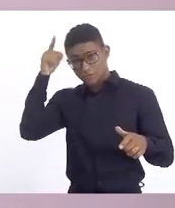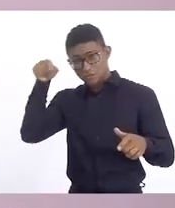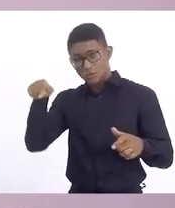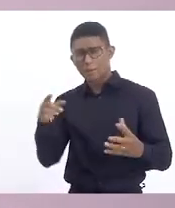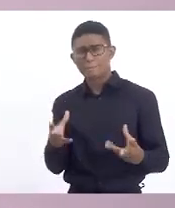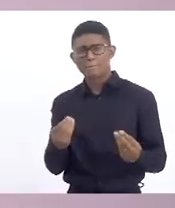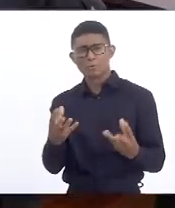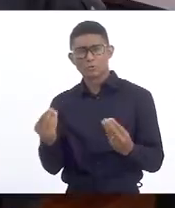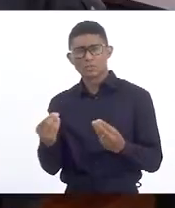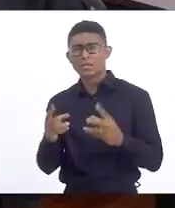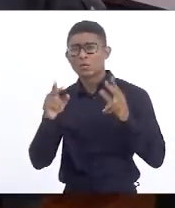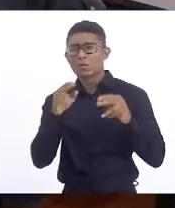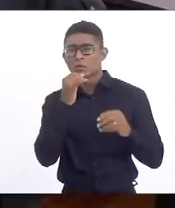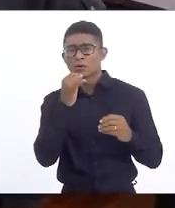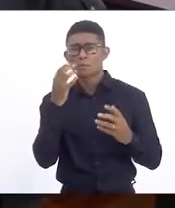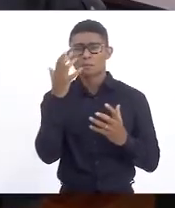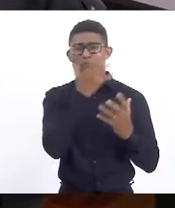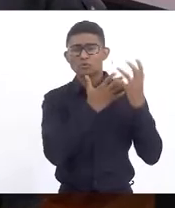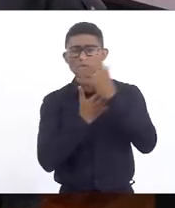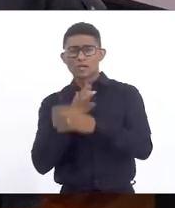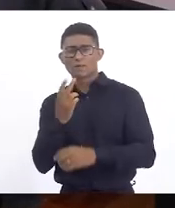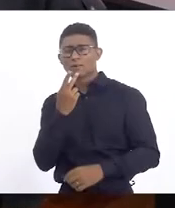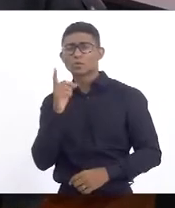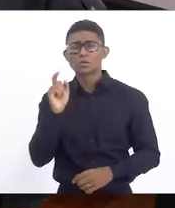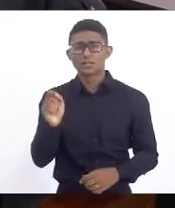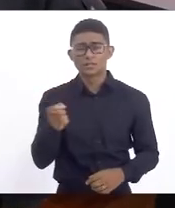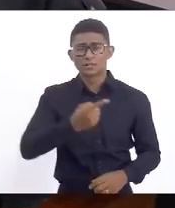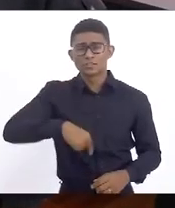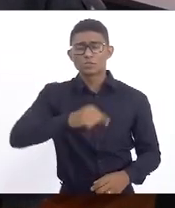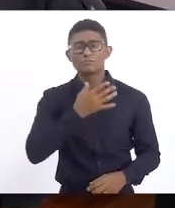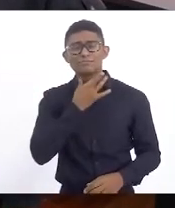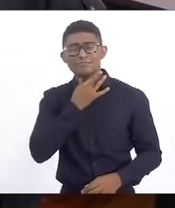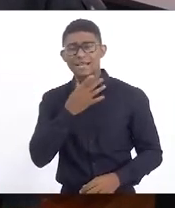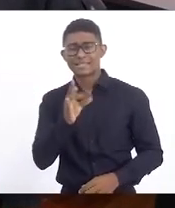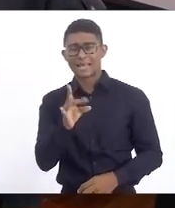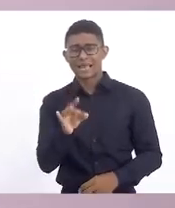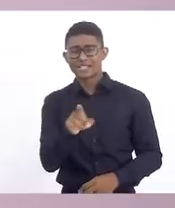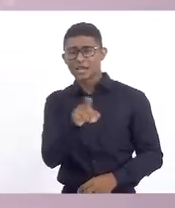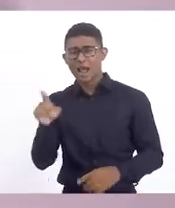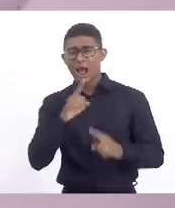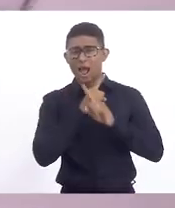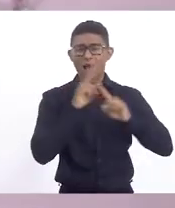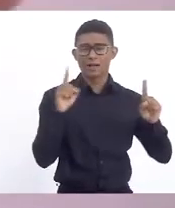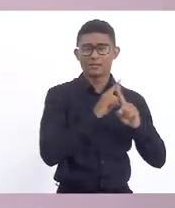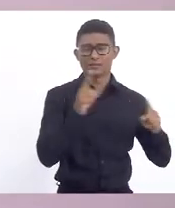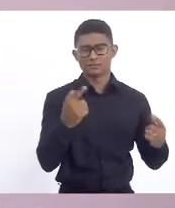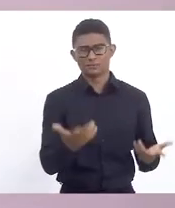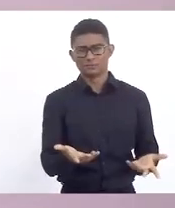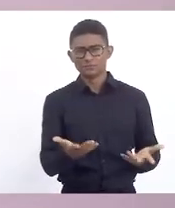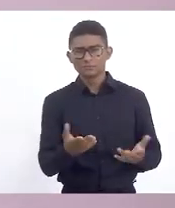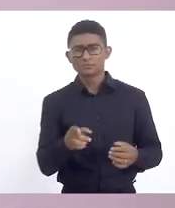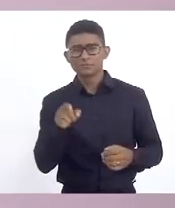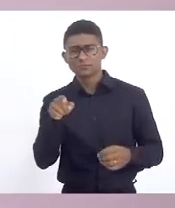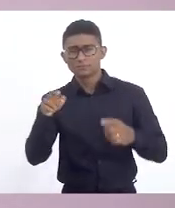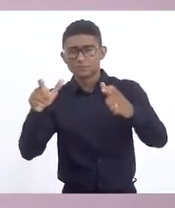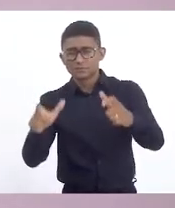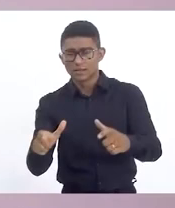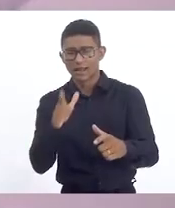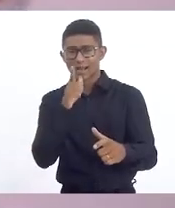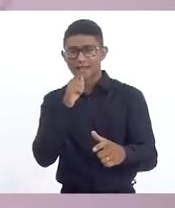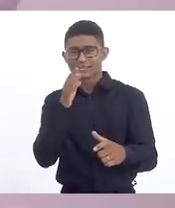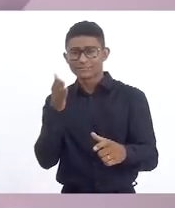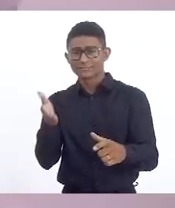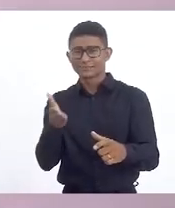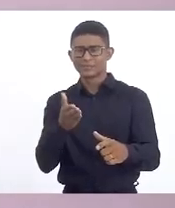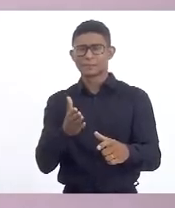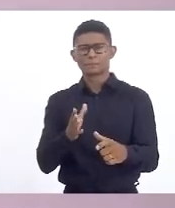do Djavan, morrendo de sede em frente ao mar. Você tem o Guandu e a periferia de Nova Iguaçu, as comunidades